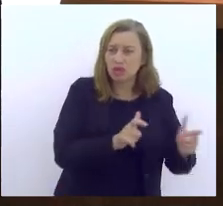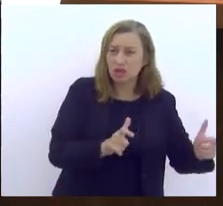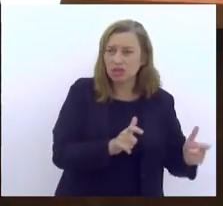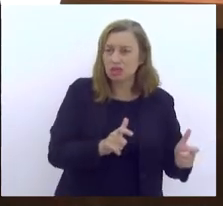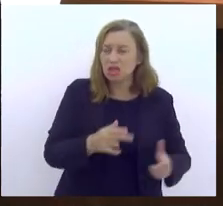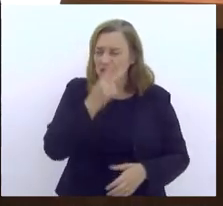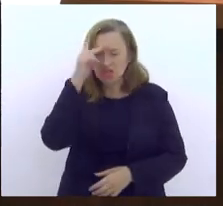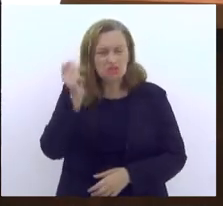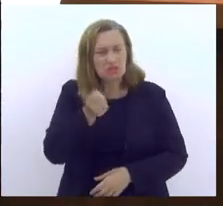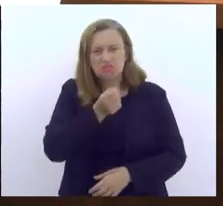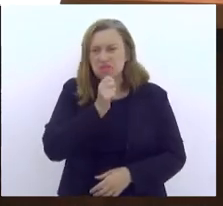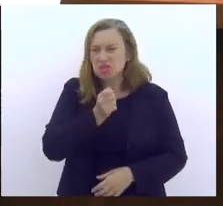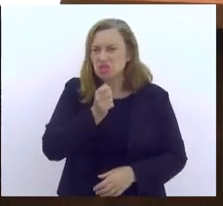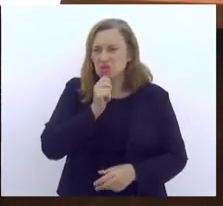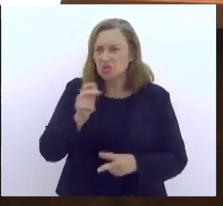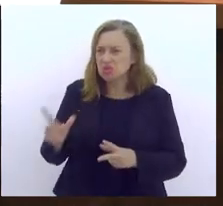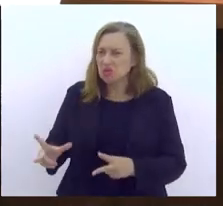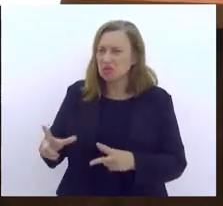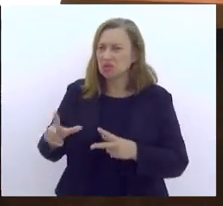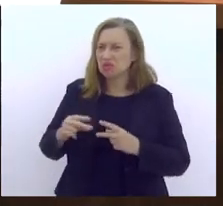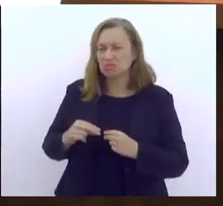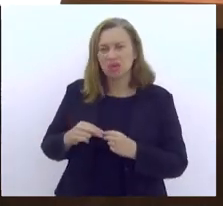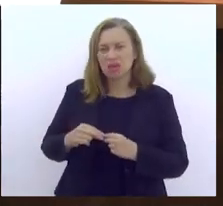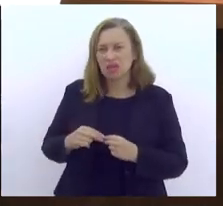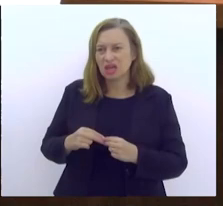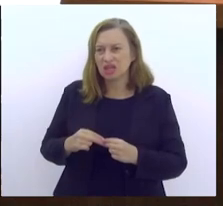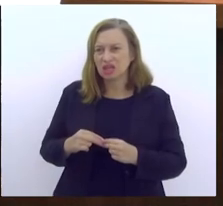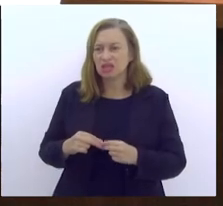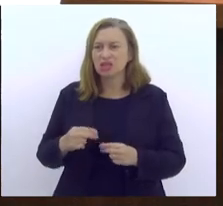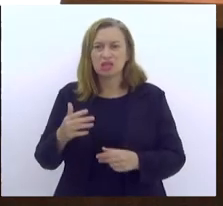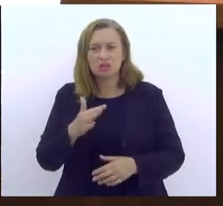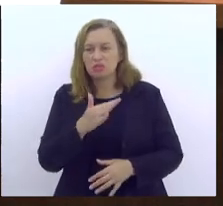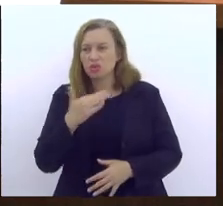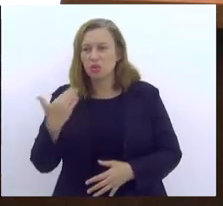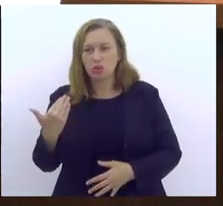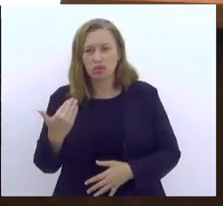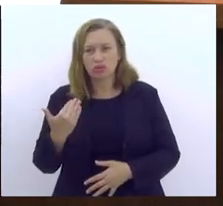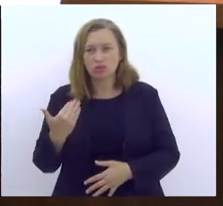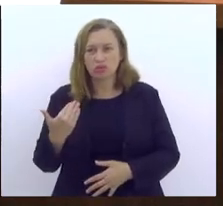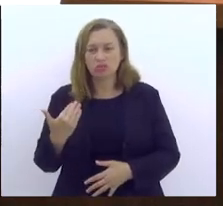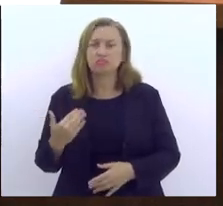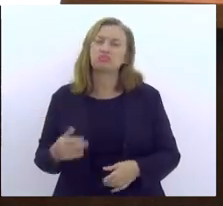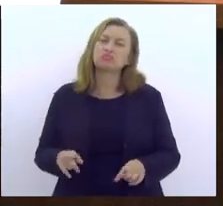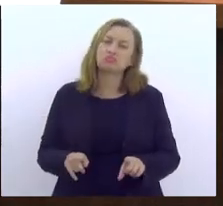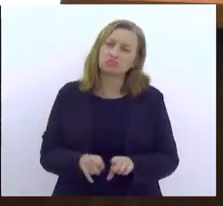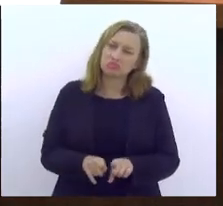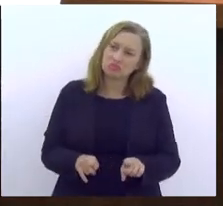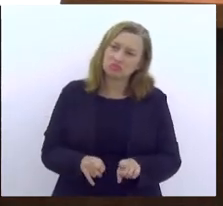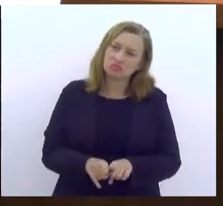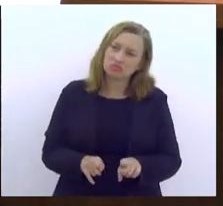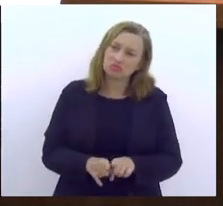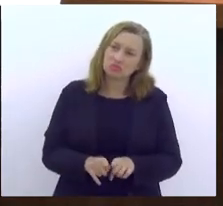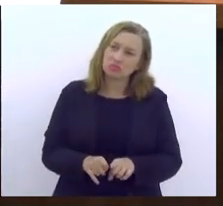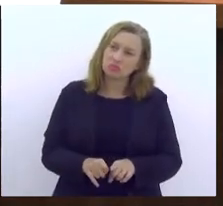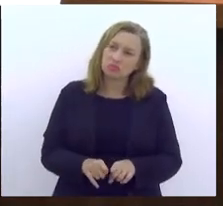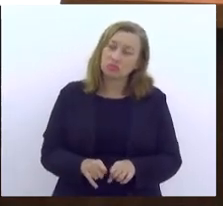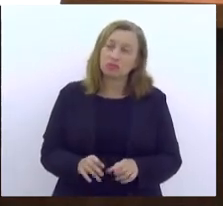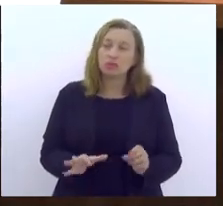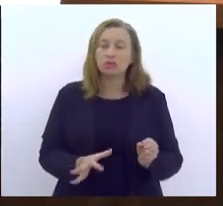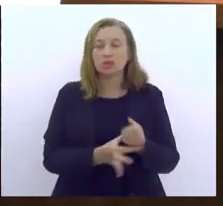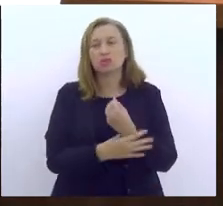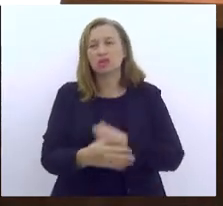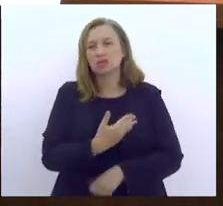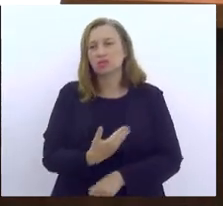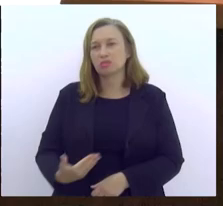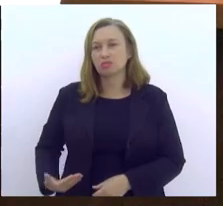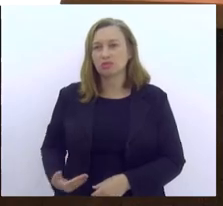vítima da violência, de uma lógica genocida colocada também na suposta segurança pública do